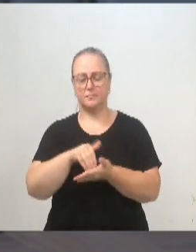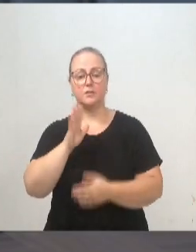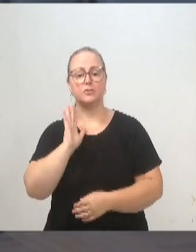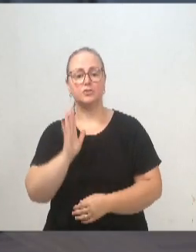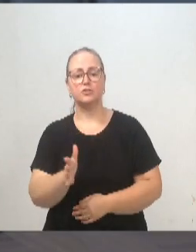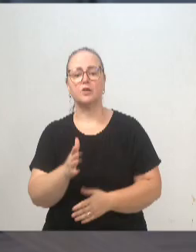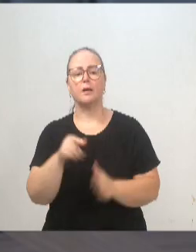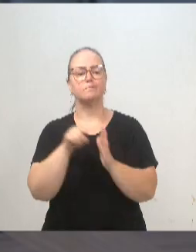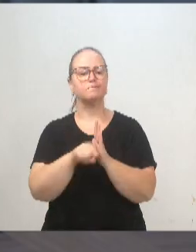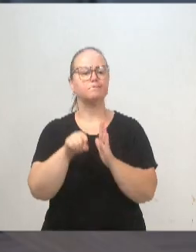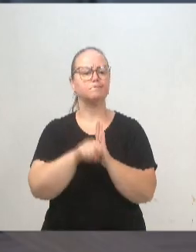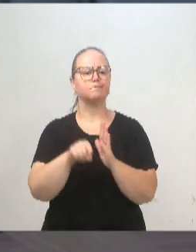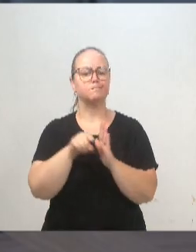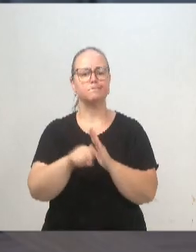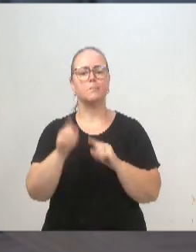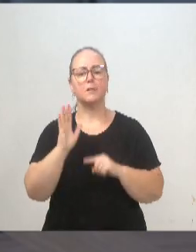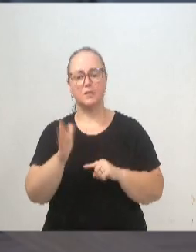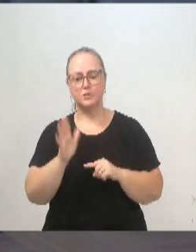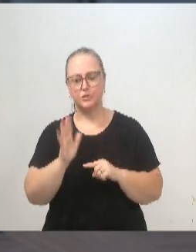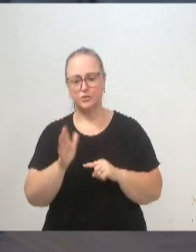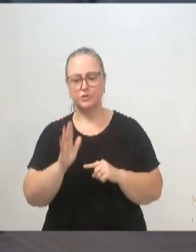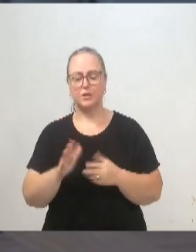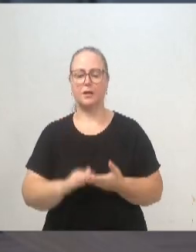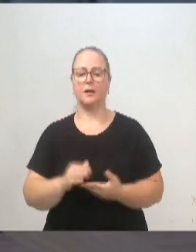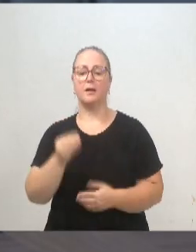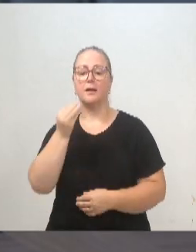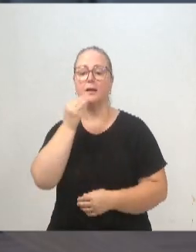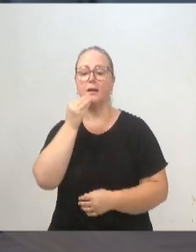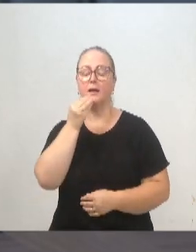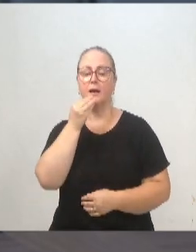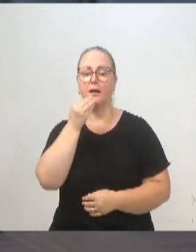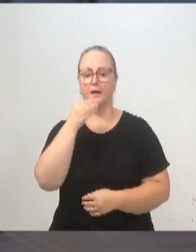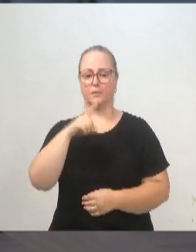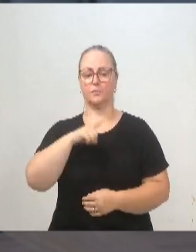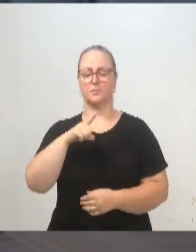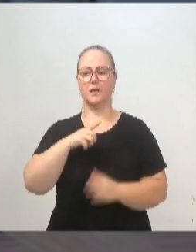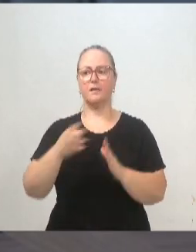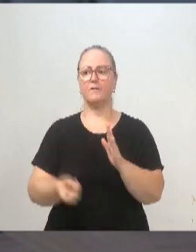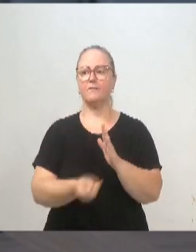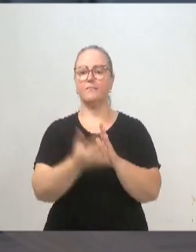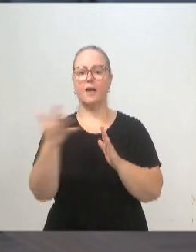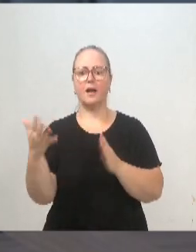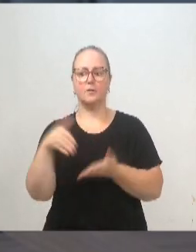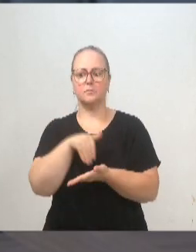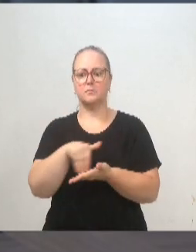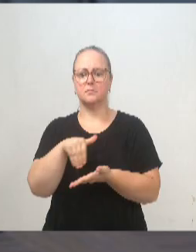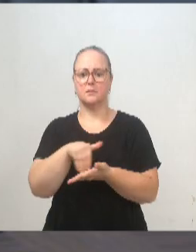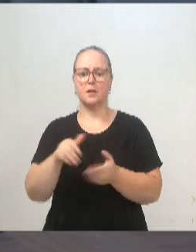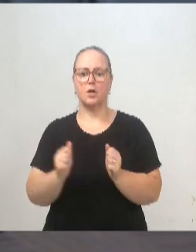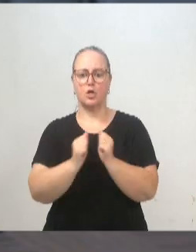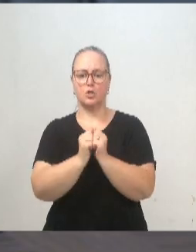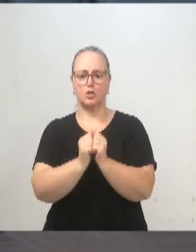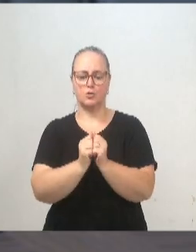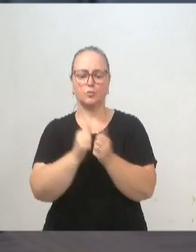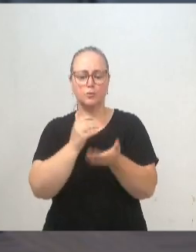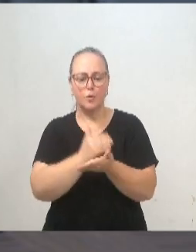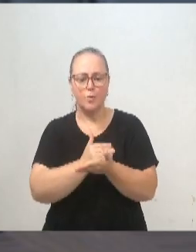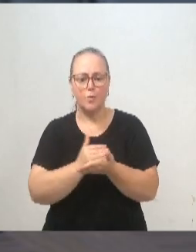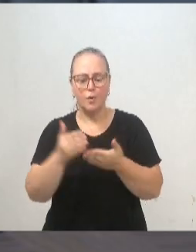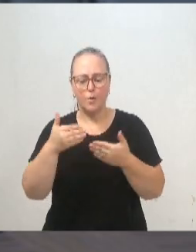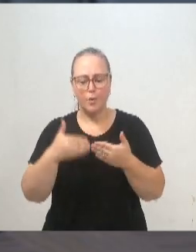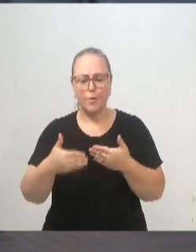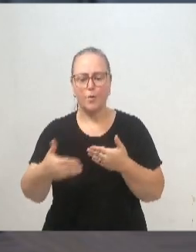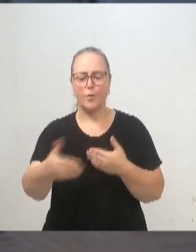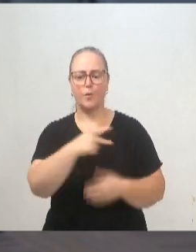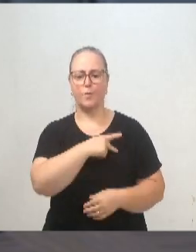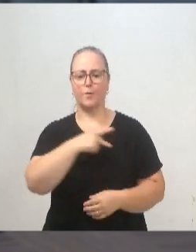dos secretários. Evidentemente que existe um grande contingente de secretários que recém ingressaram no serviço público,